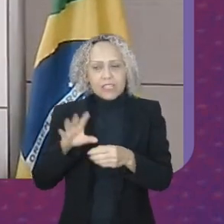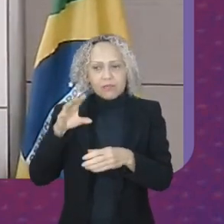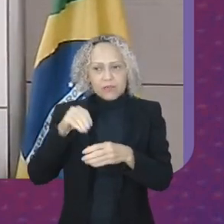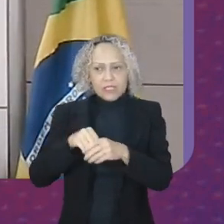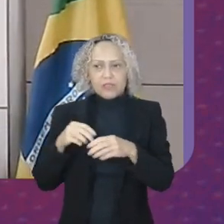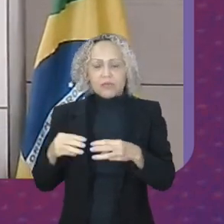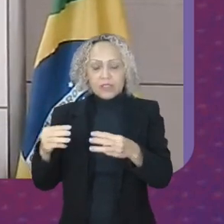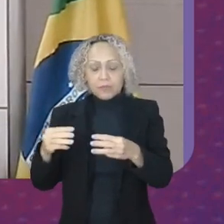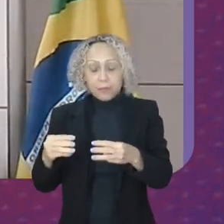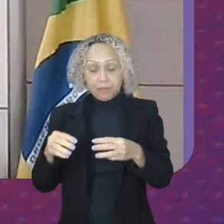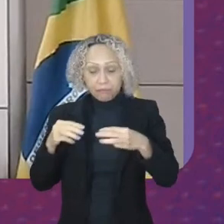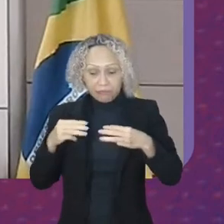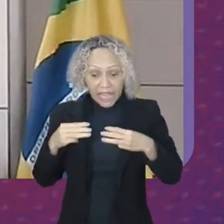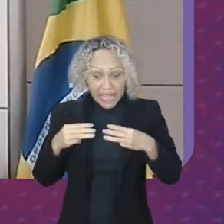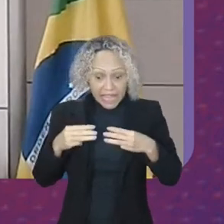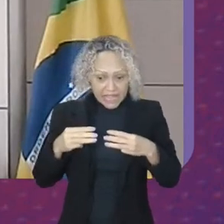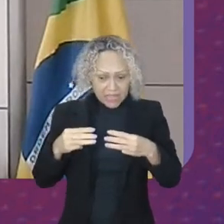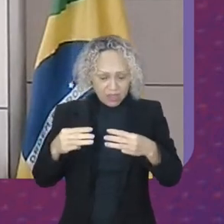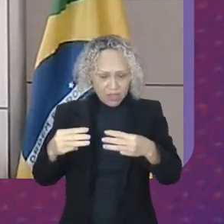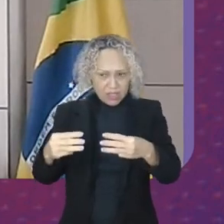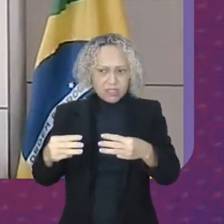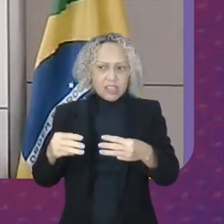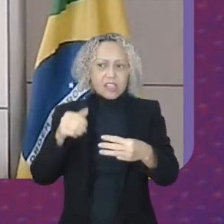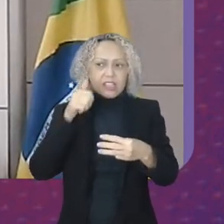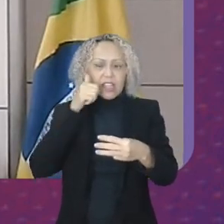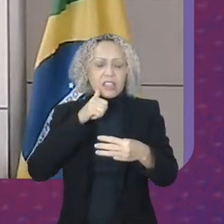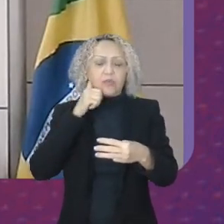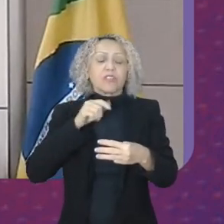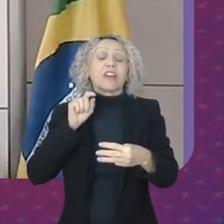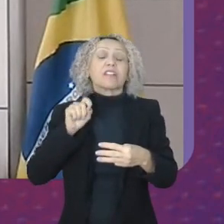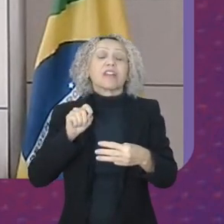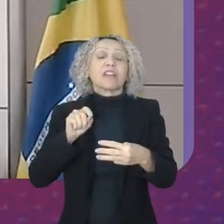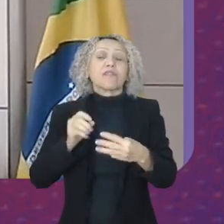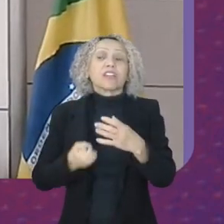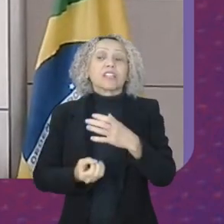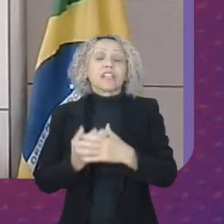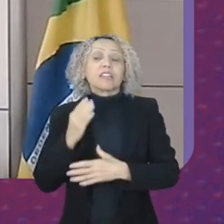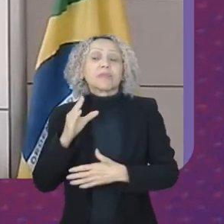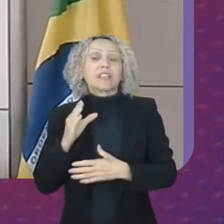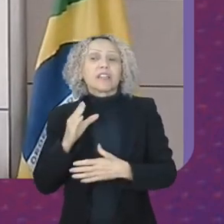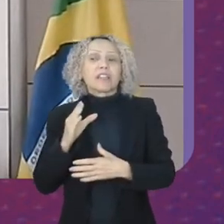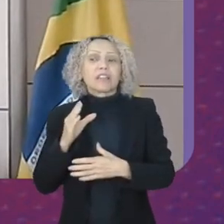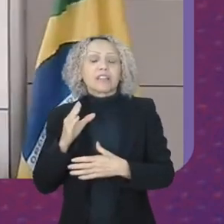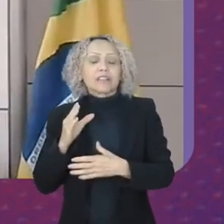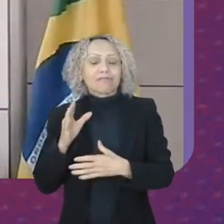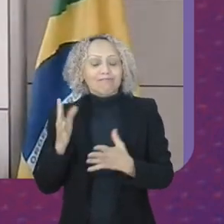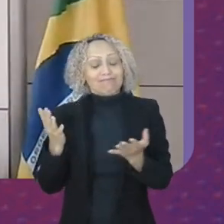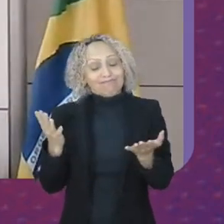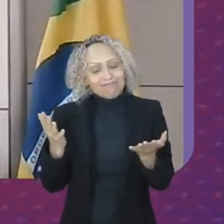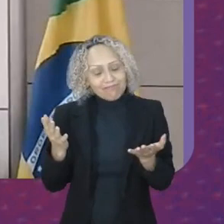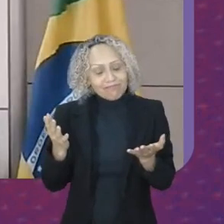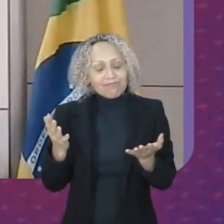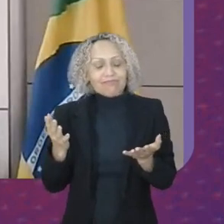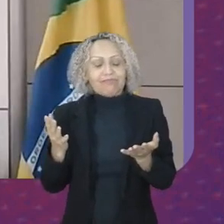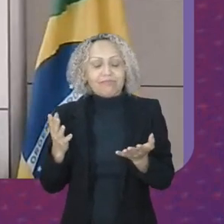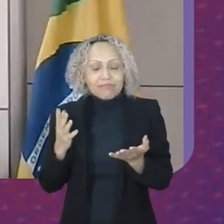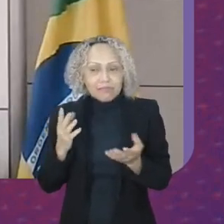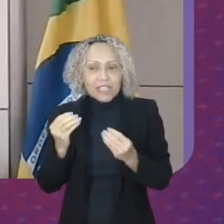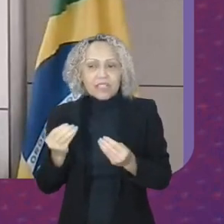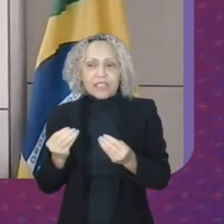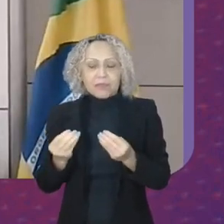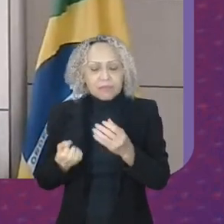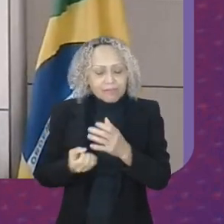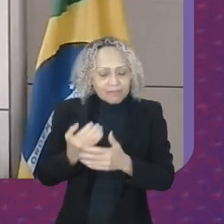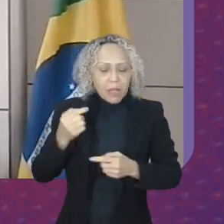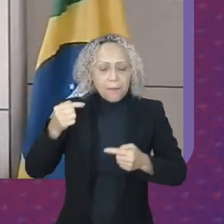linha política, e a sua linha política é enfrentar a violência, a linha política é garantir a articulação das políticas